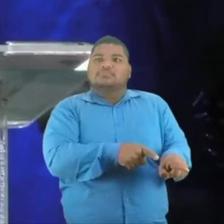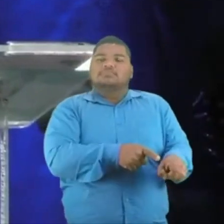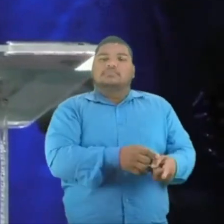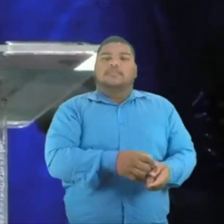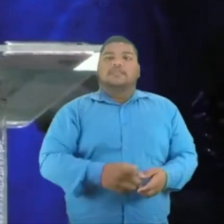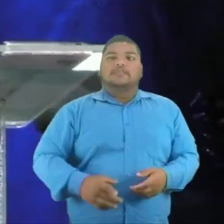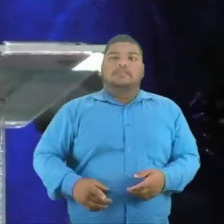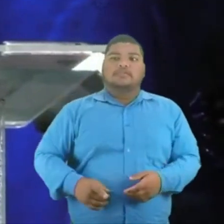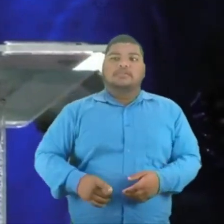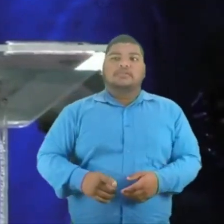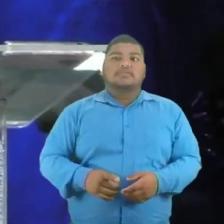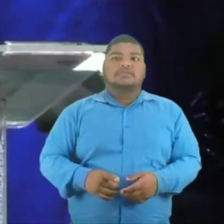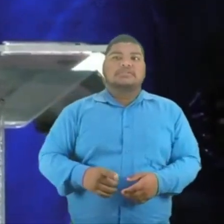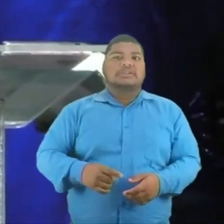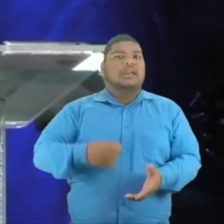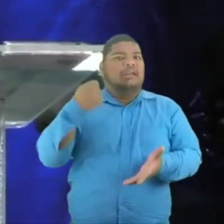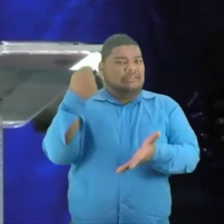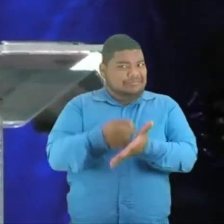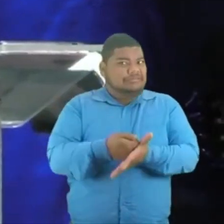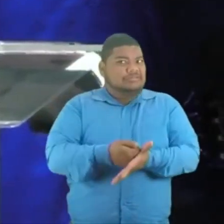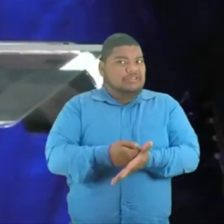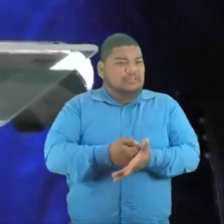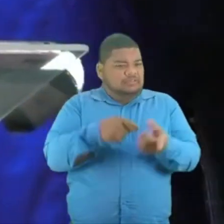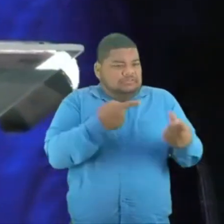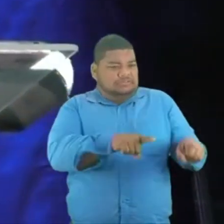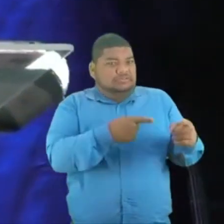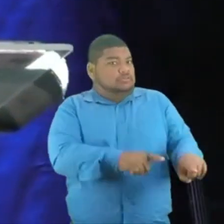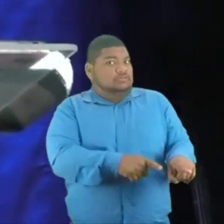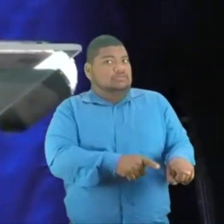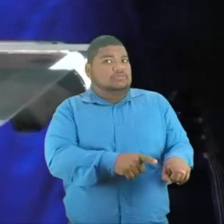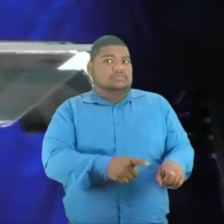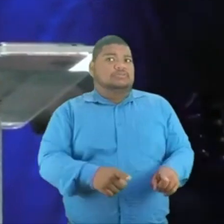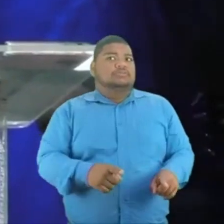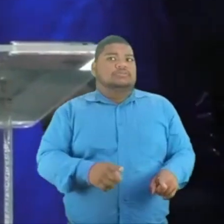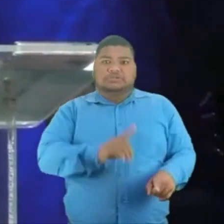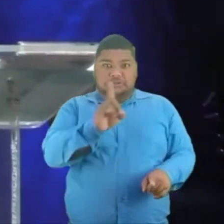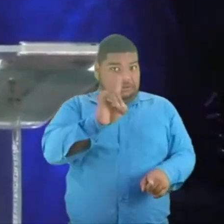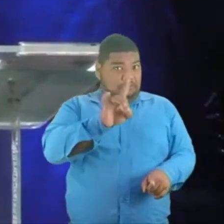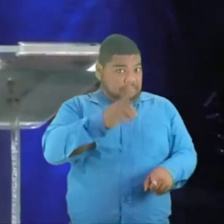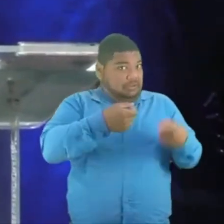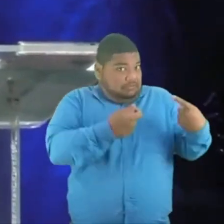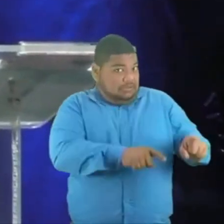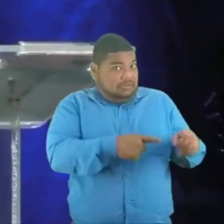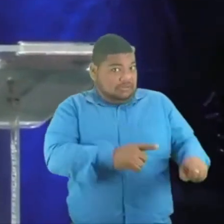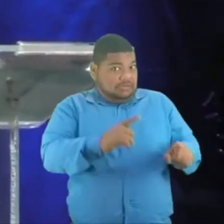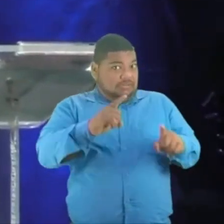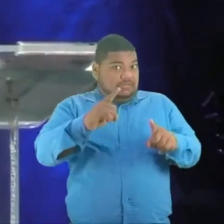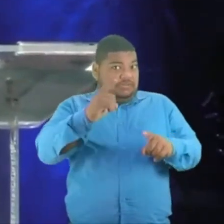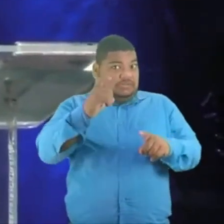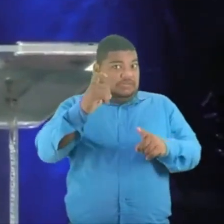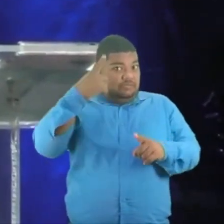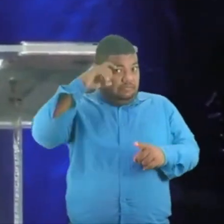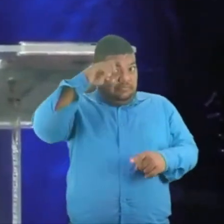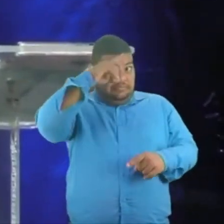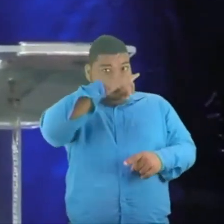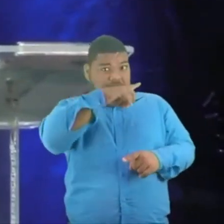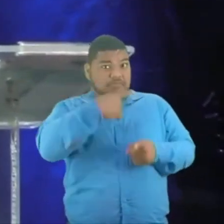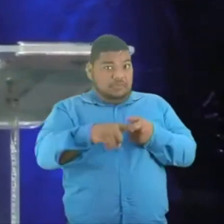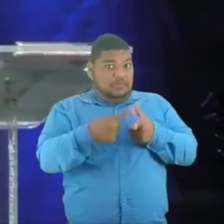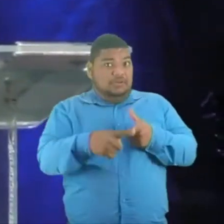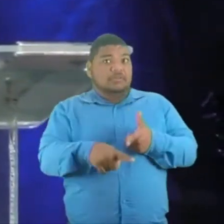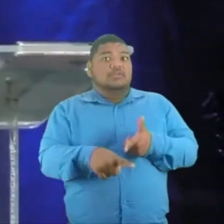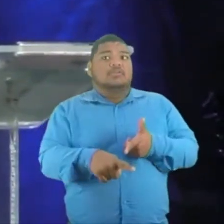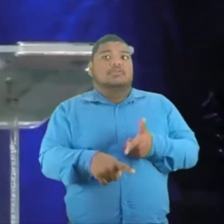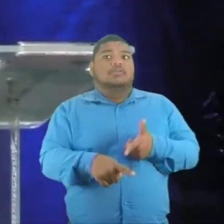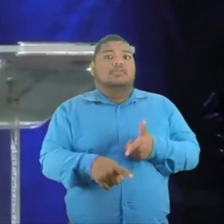É necessário. E olha, se você não está sofrendo perseguição, se você não está passando tribulação,